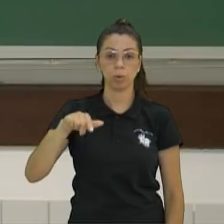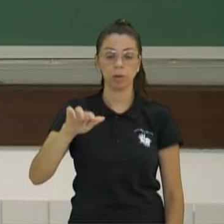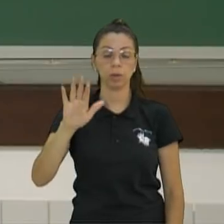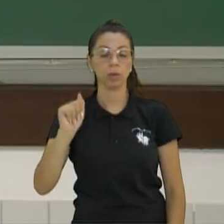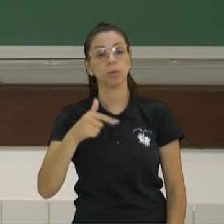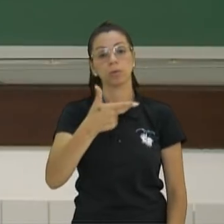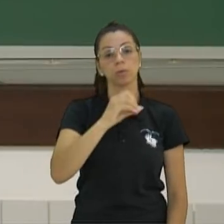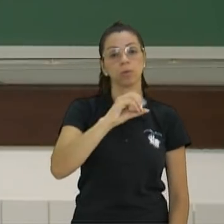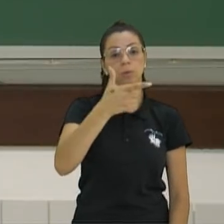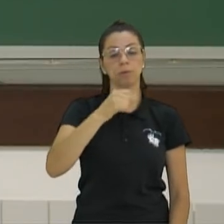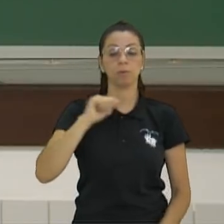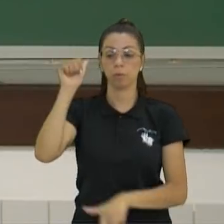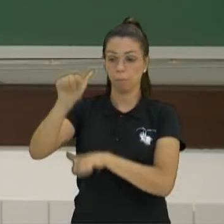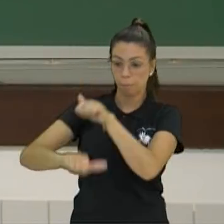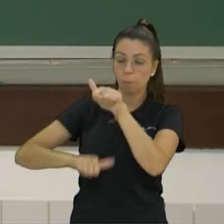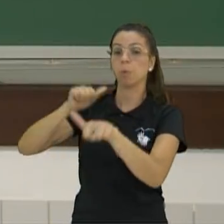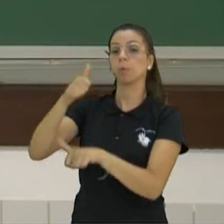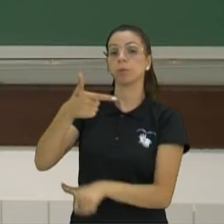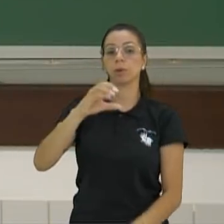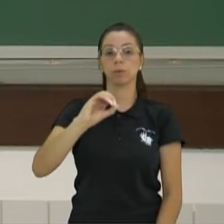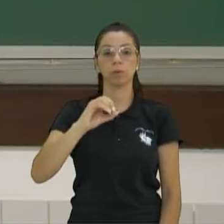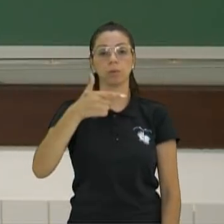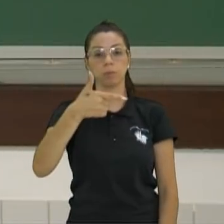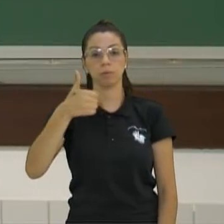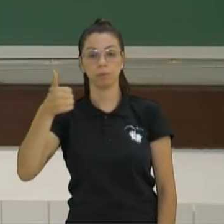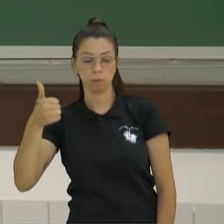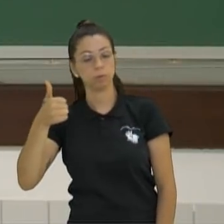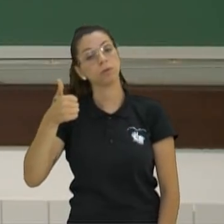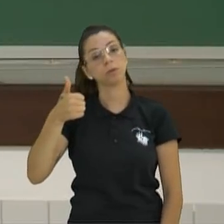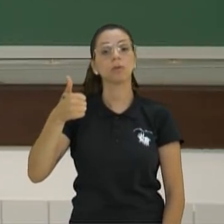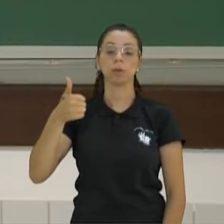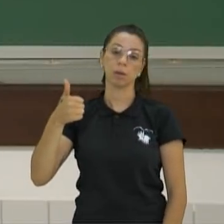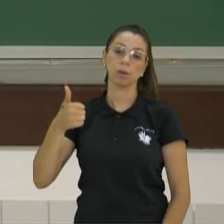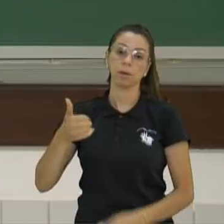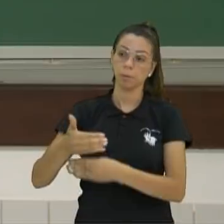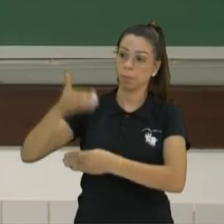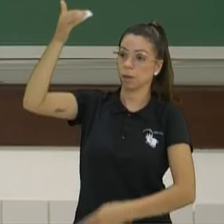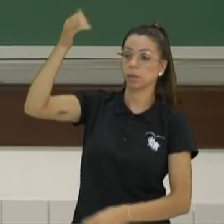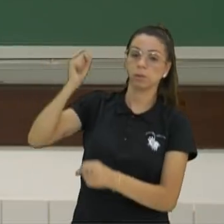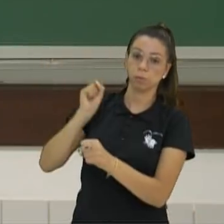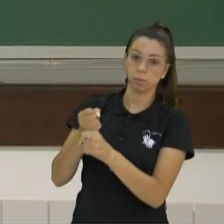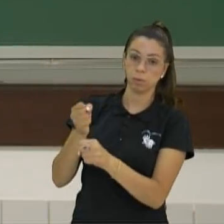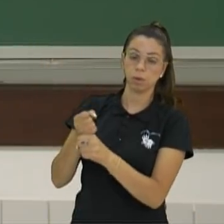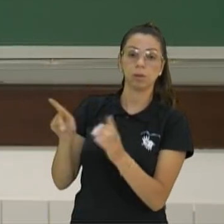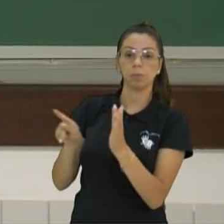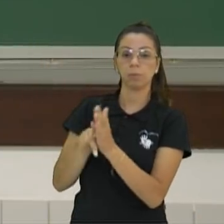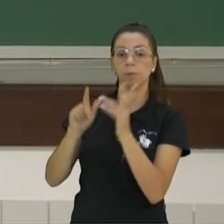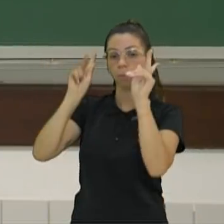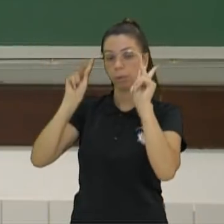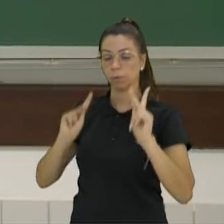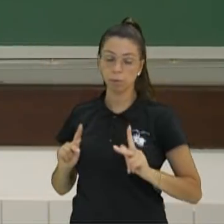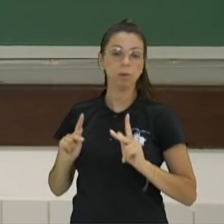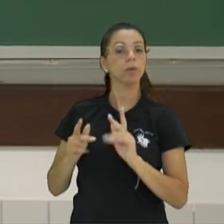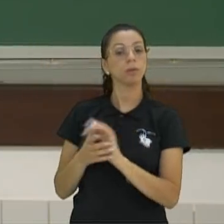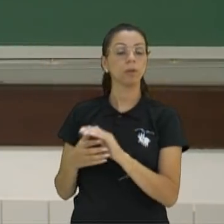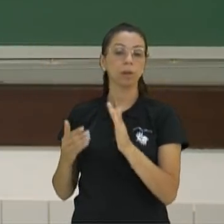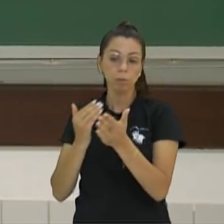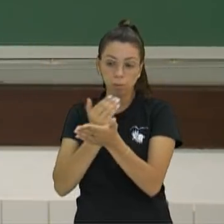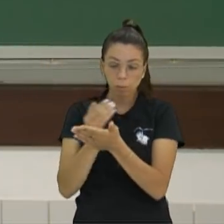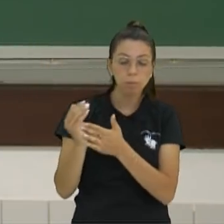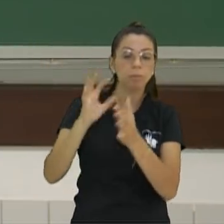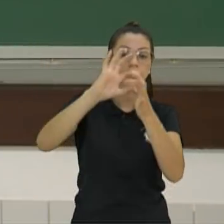a escalada, né, a escalada esportiva em parede artificial, né, vai estrear nos Jogos Olímpicos, né, com